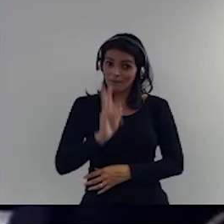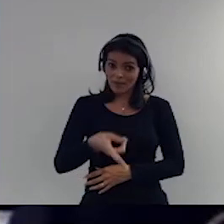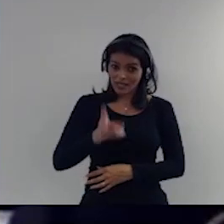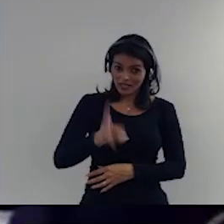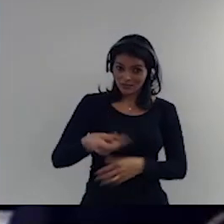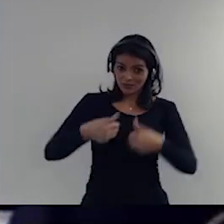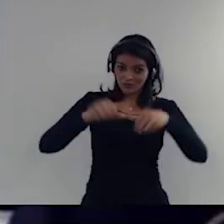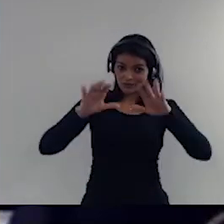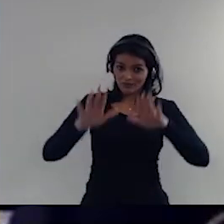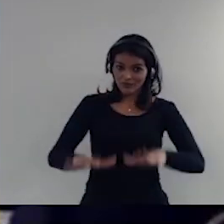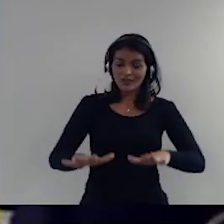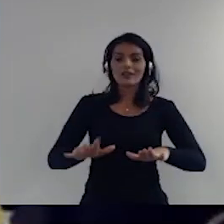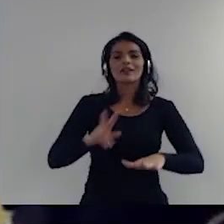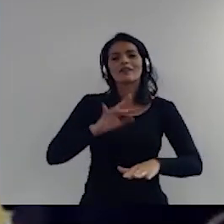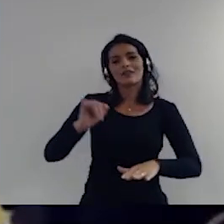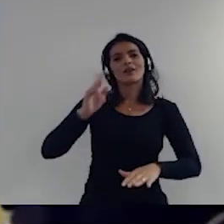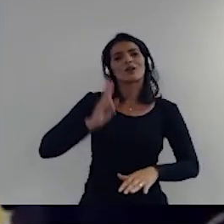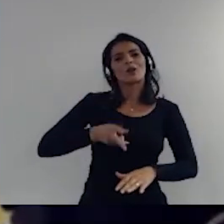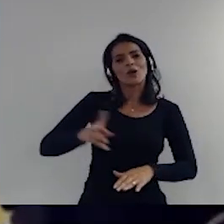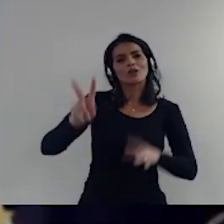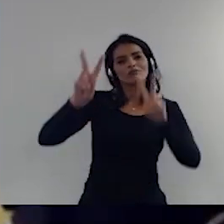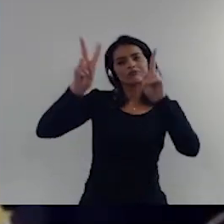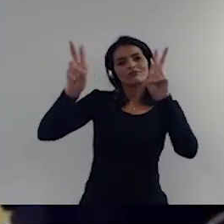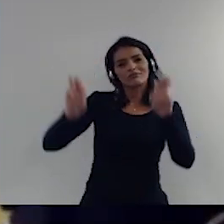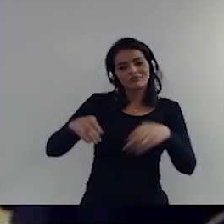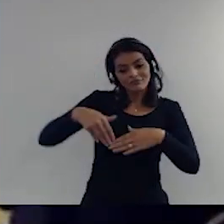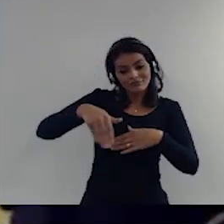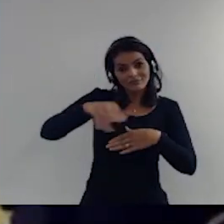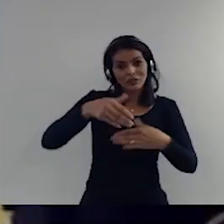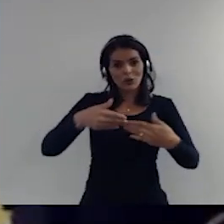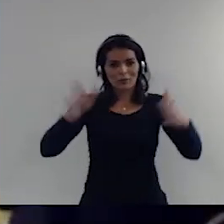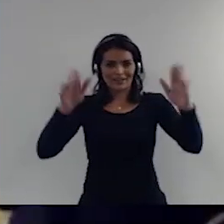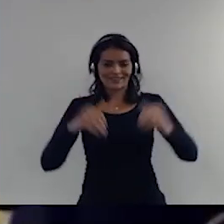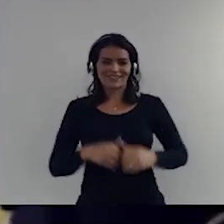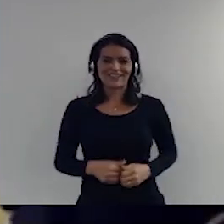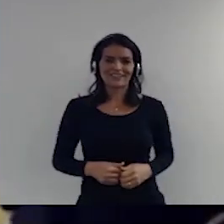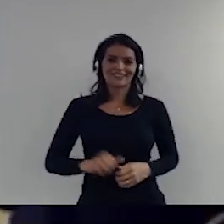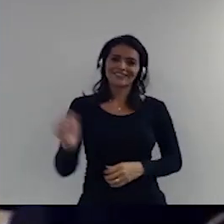permaneçam para que outro painel brevemente seja iniciado. Até mais.